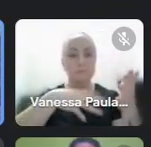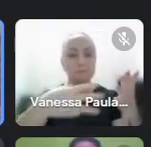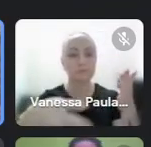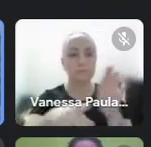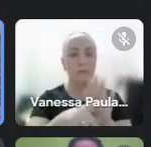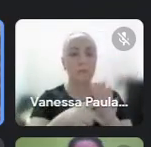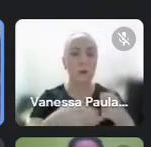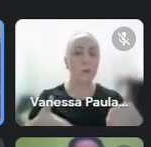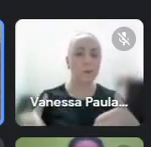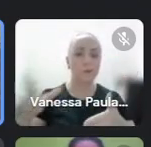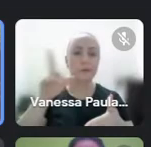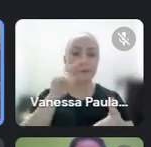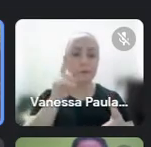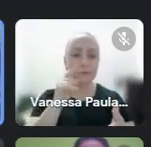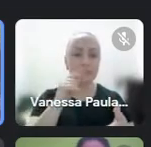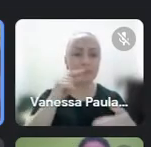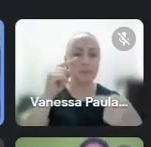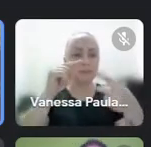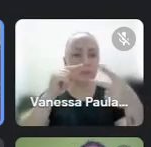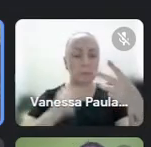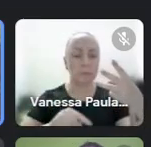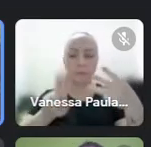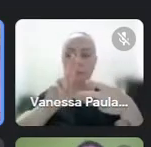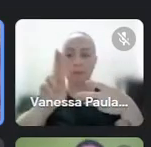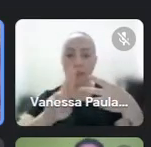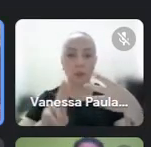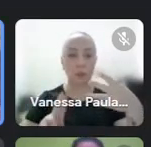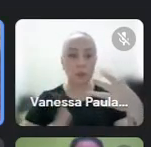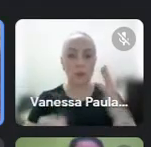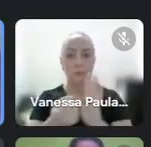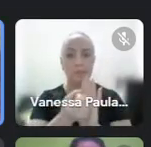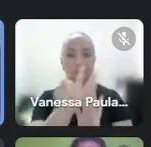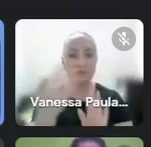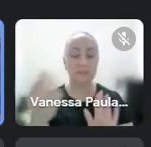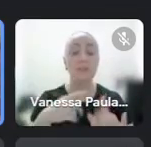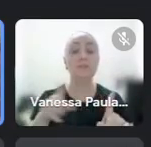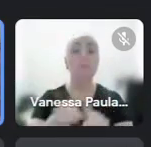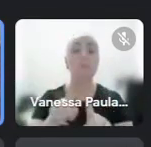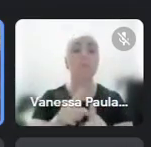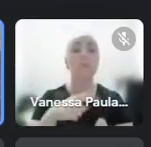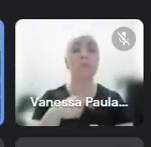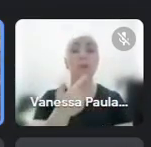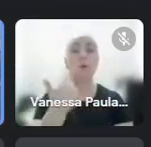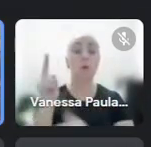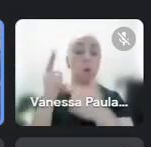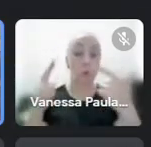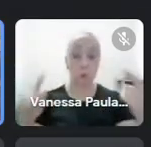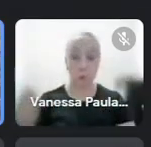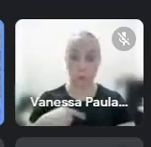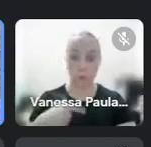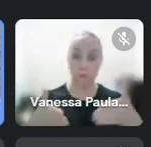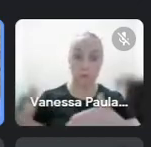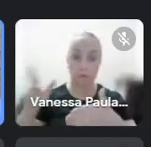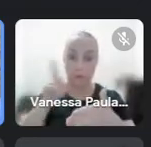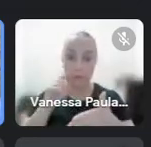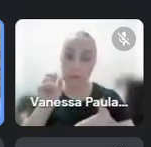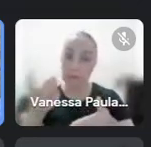Paraupebas, o Rio Itacaiunas e outros intermediários à medida que for necessário.